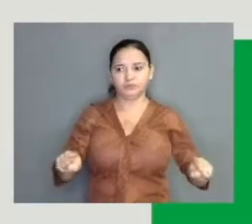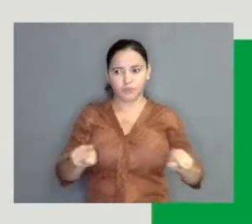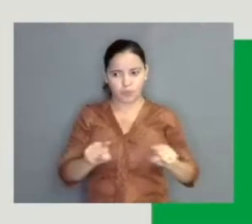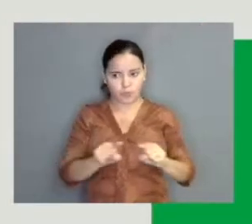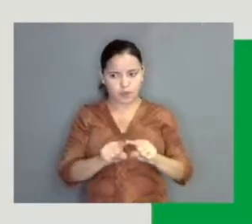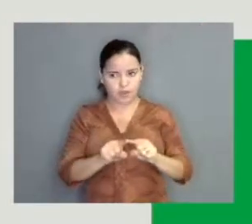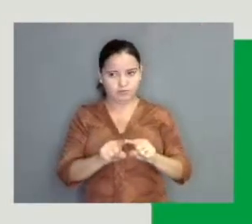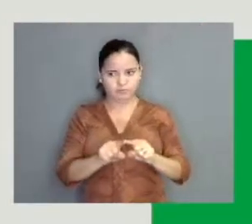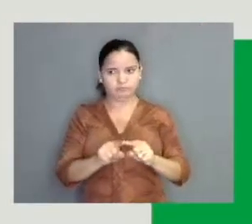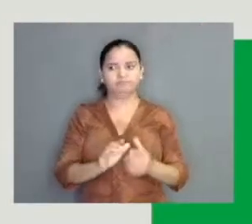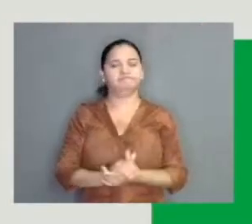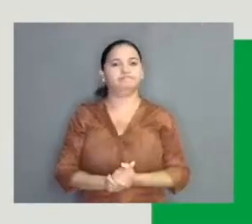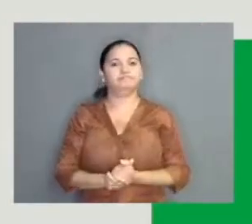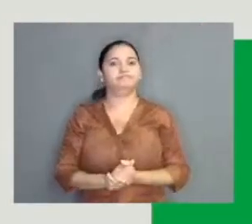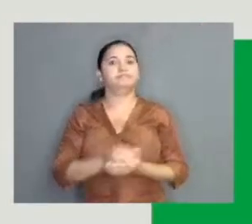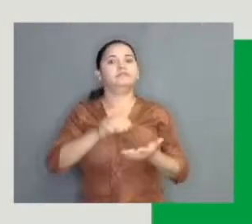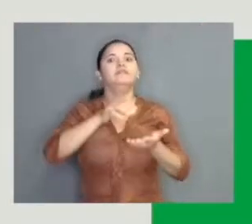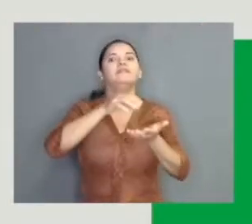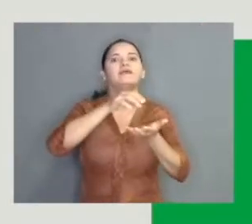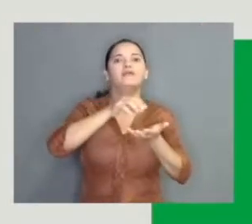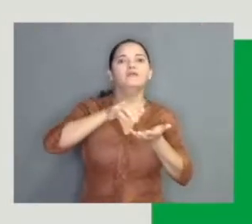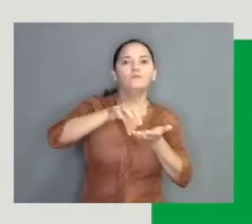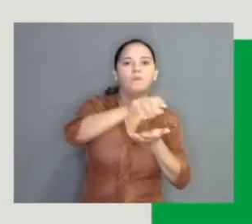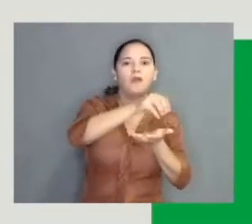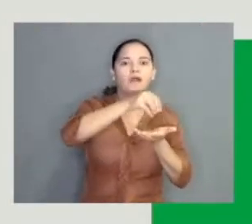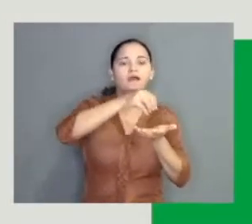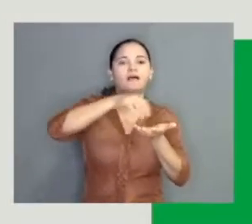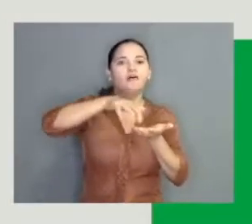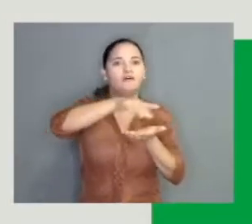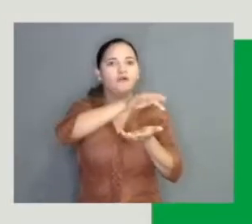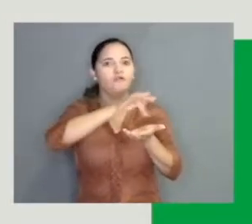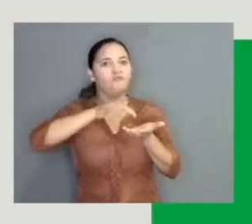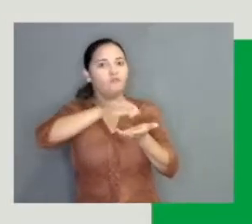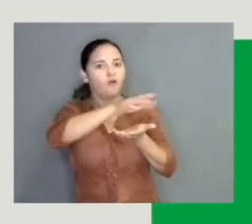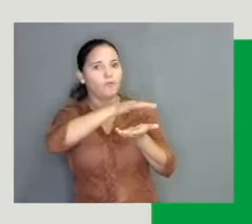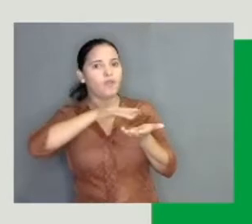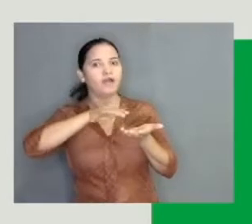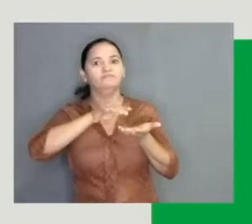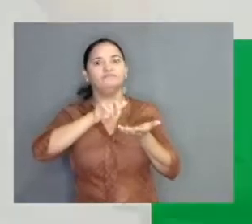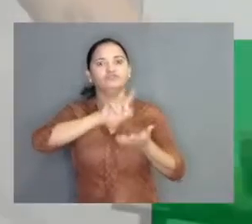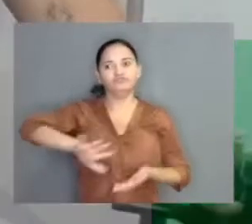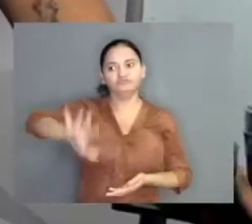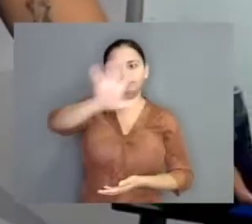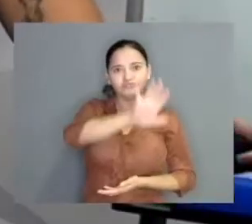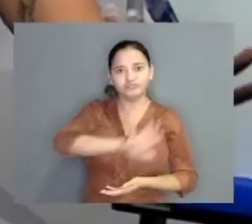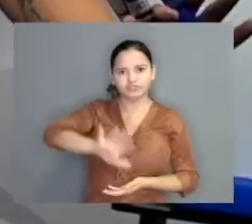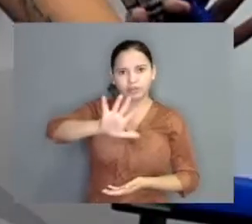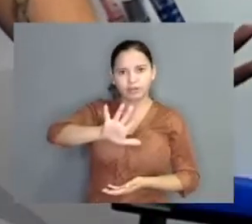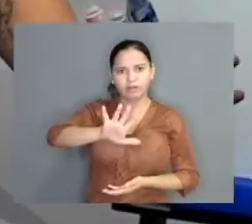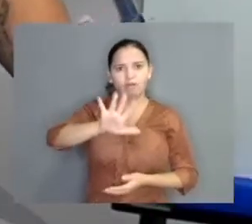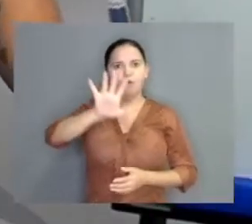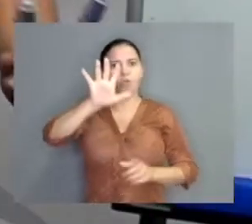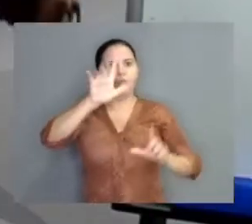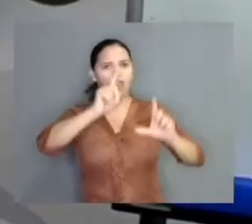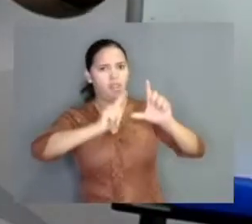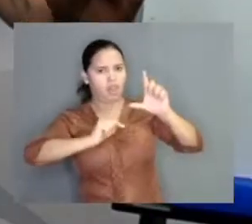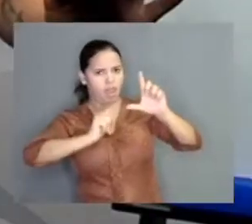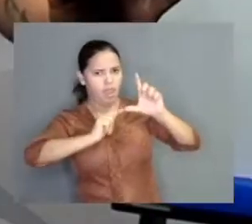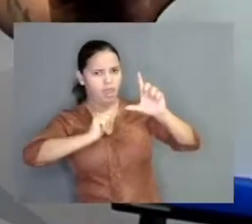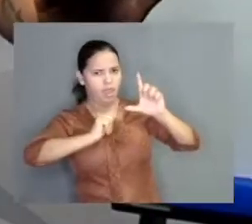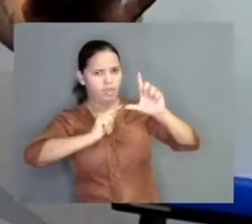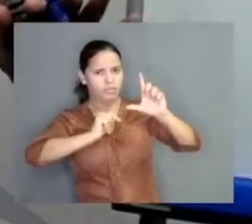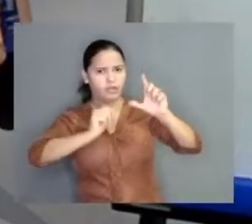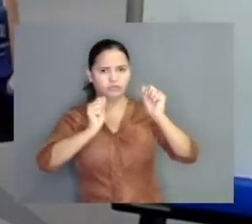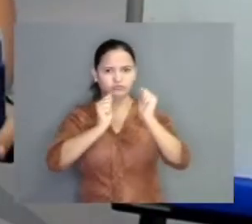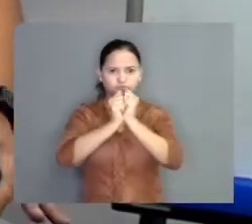geral. Aí você pode olhar para isso aqui, ver números e letras e dizer, não, Jefferson, pelo amor de Deus, o que é